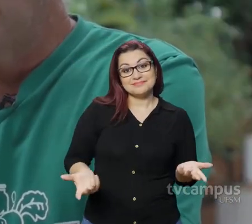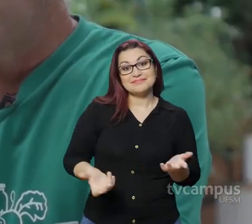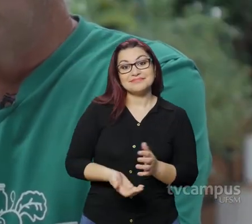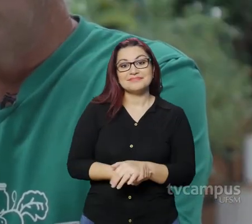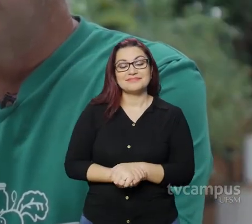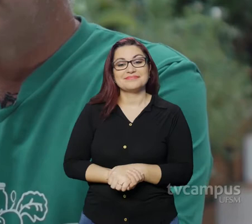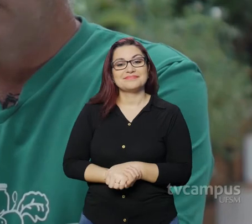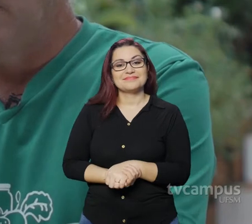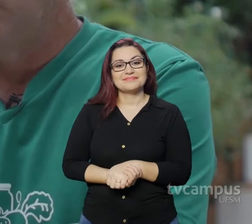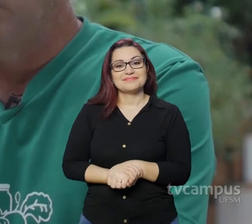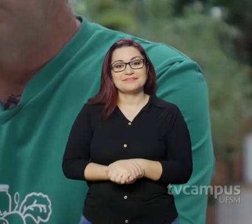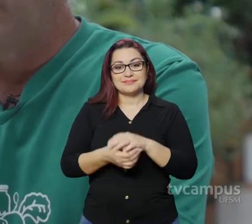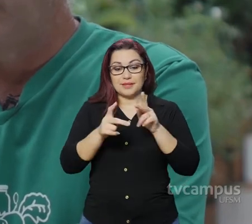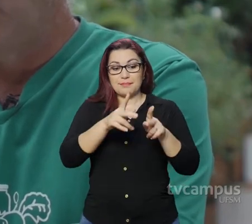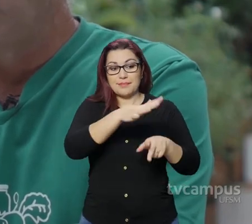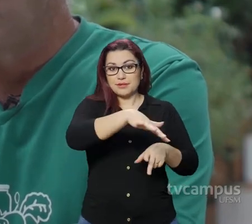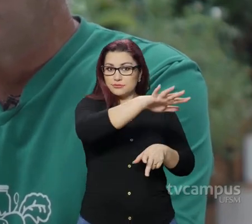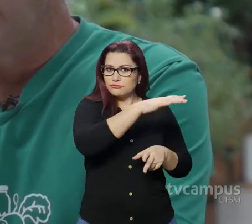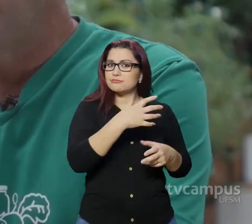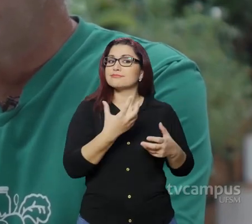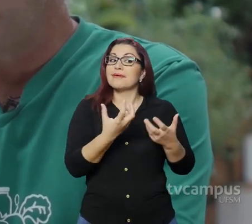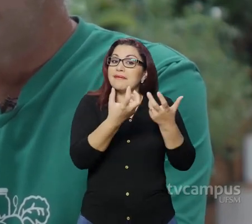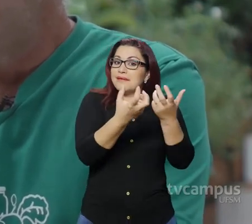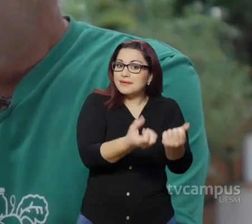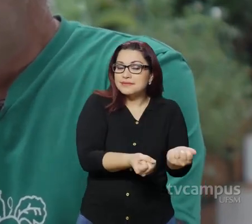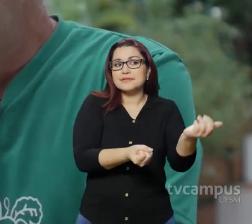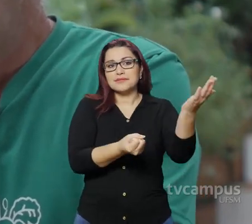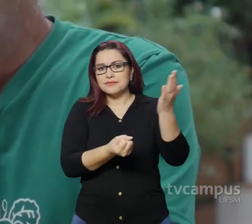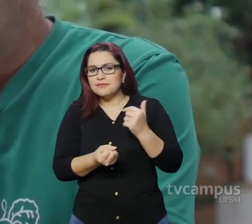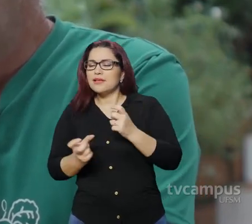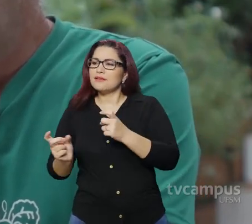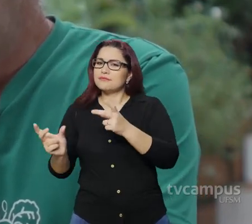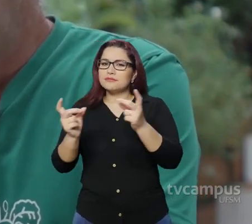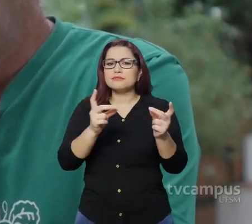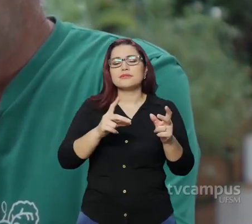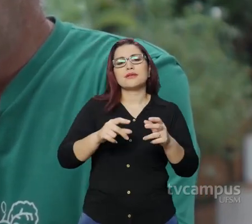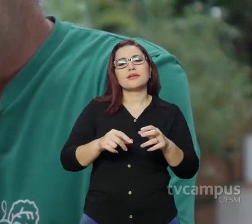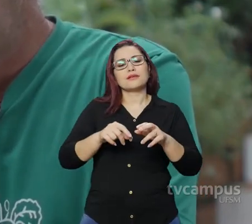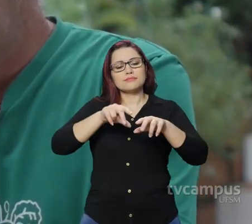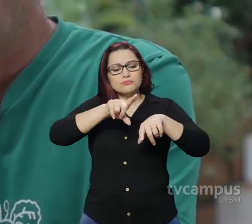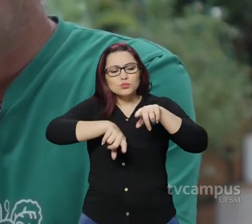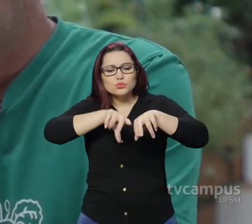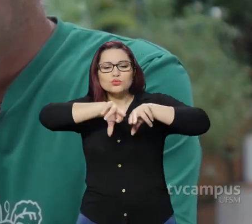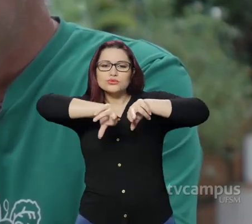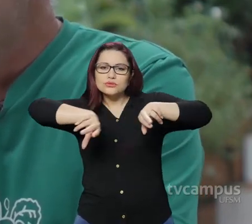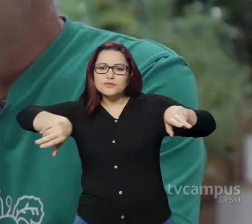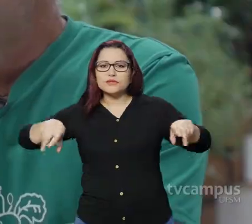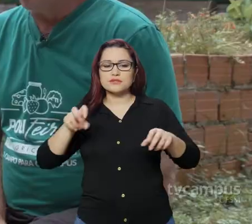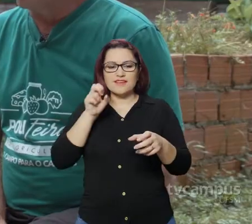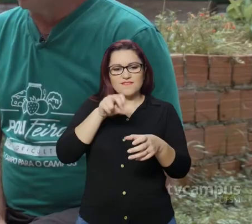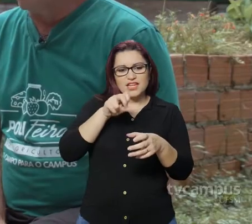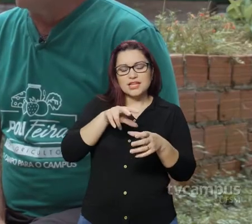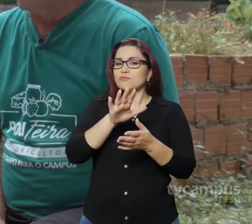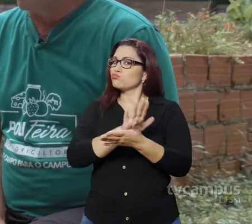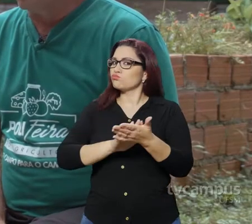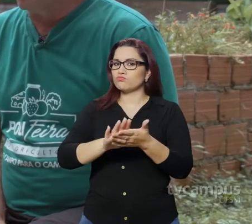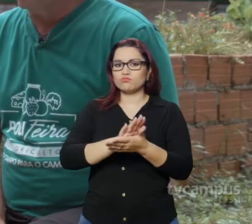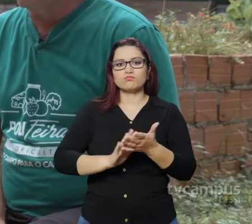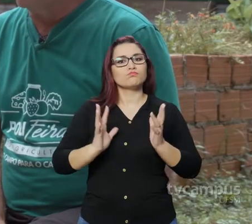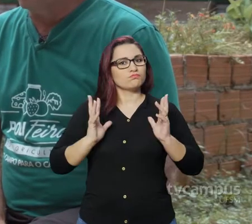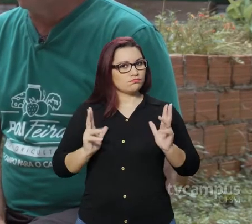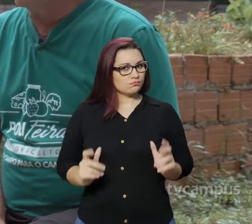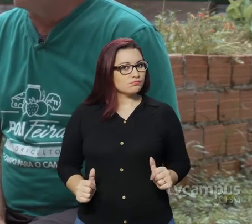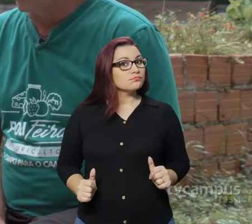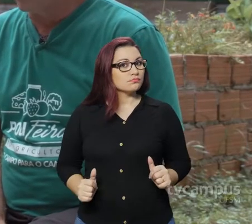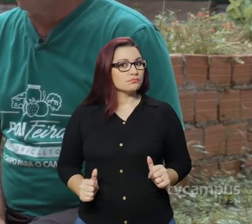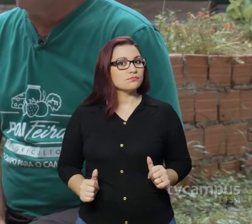de agricultura, de produtos limpos, produtos sem agrotóxicos. Ao todo, a gente visitou em